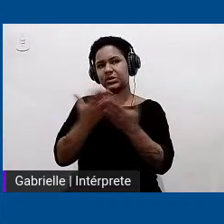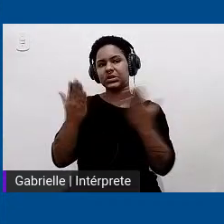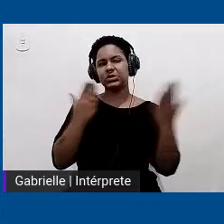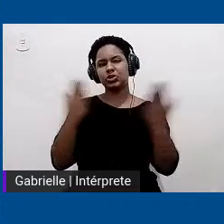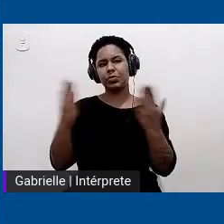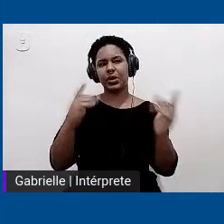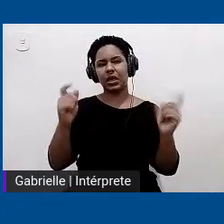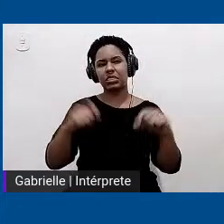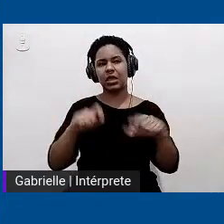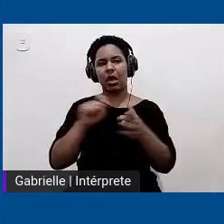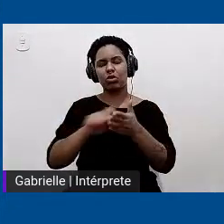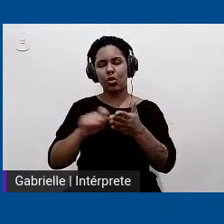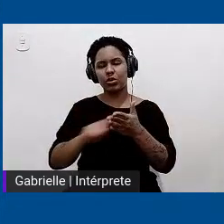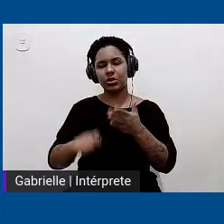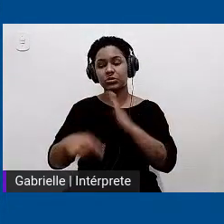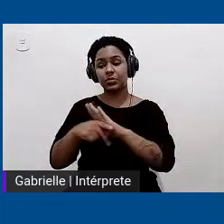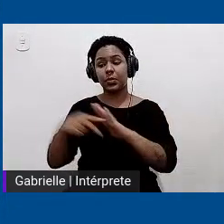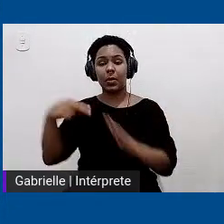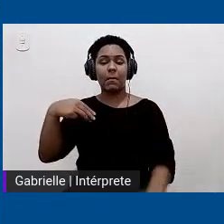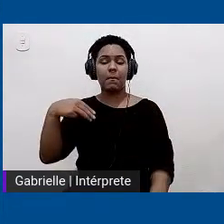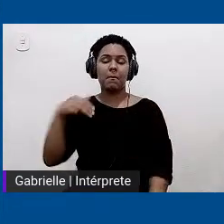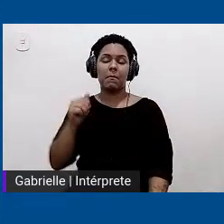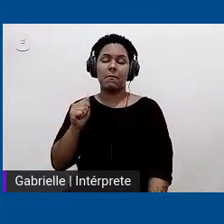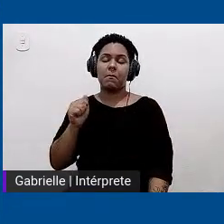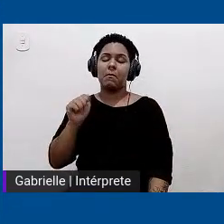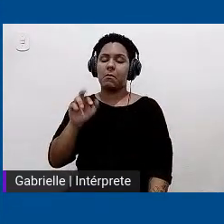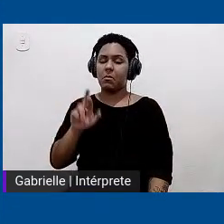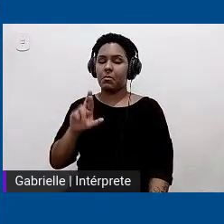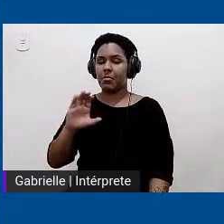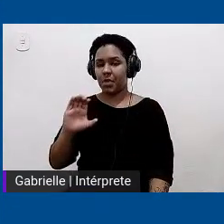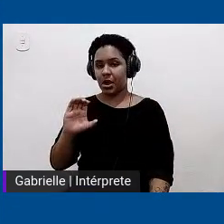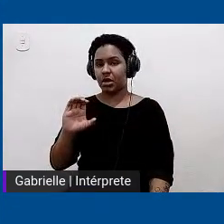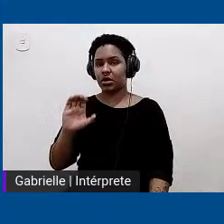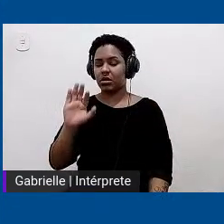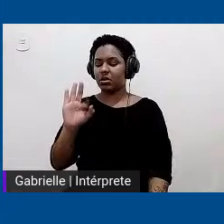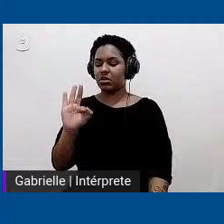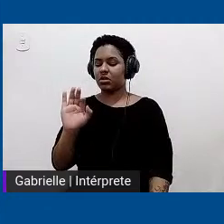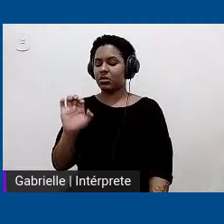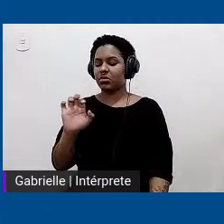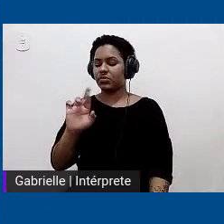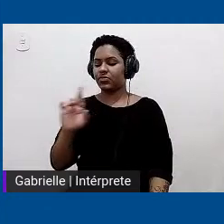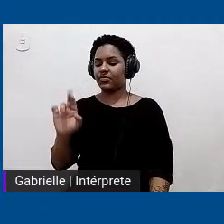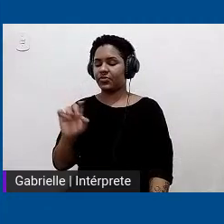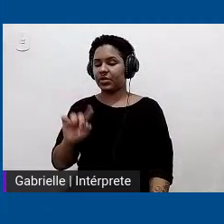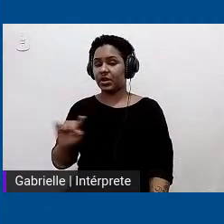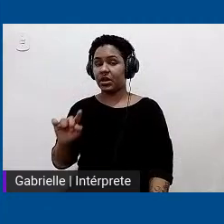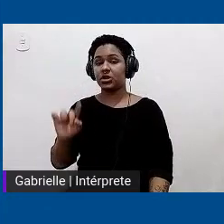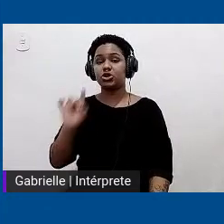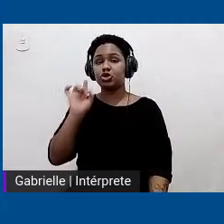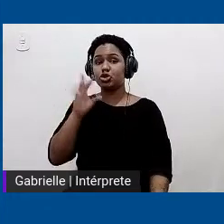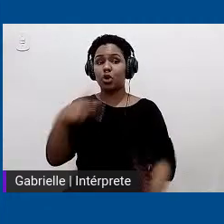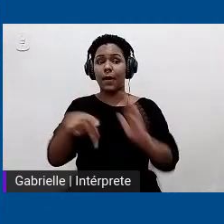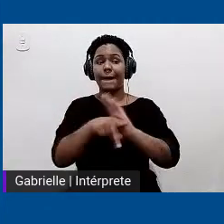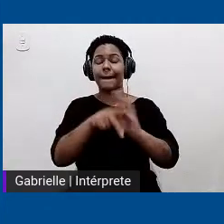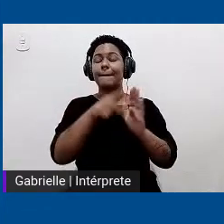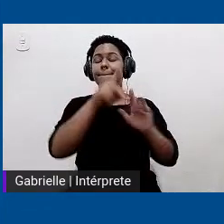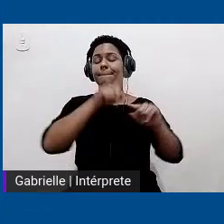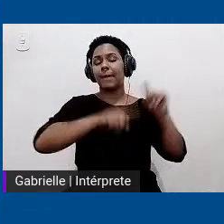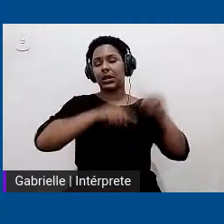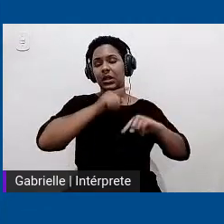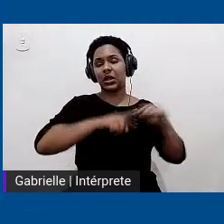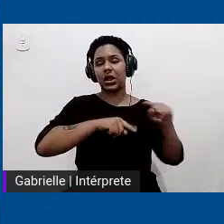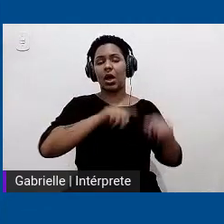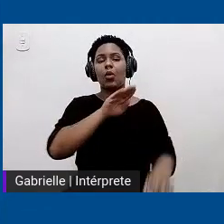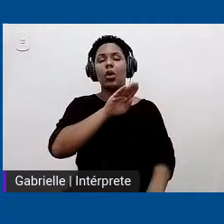essas anotações do Marc Ferrez o material do próprio Florence, o Hercule Florence, né, que